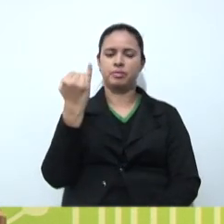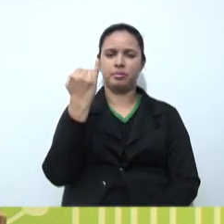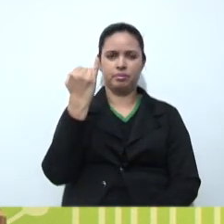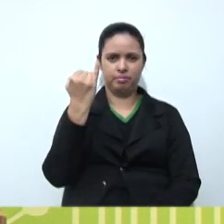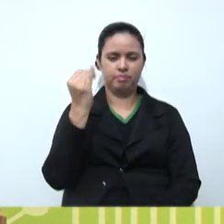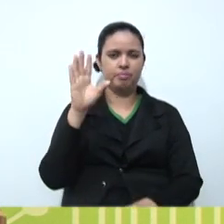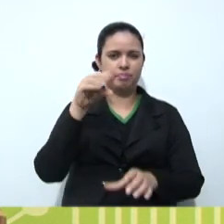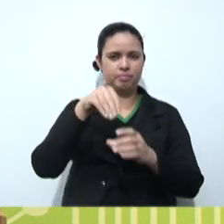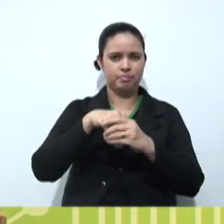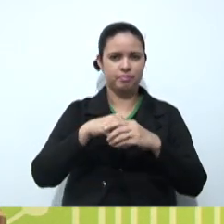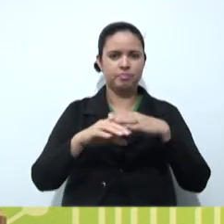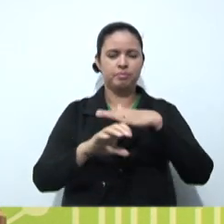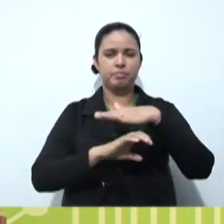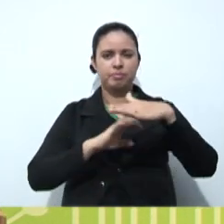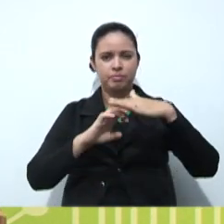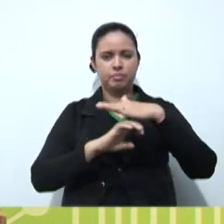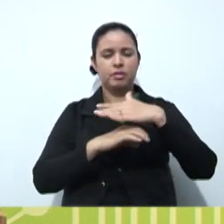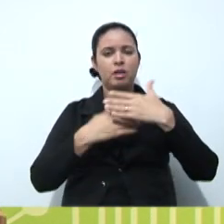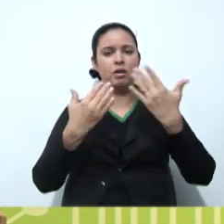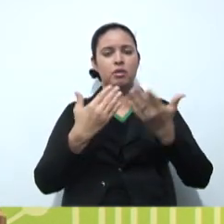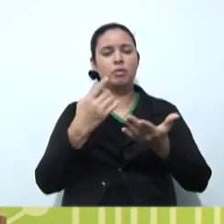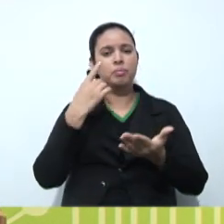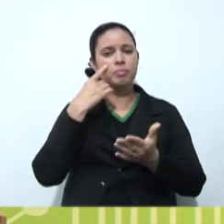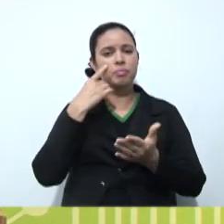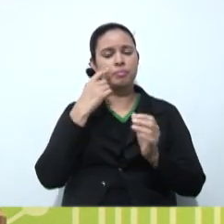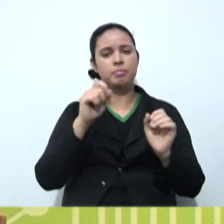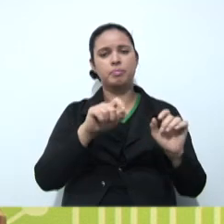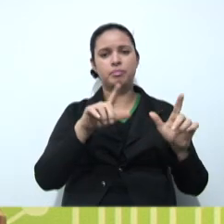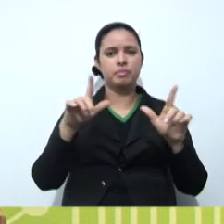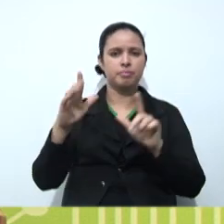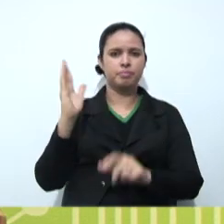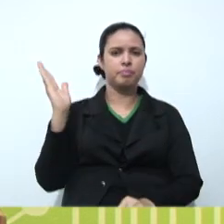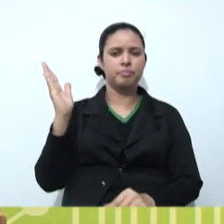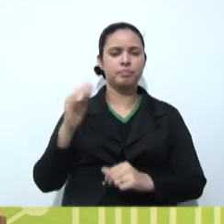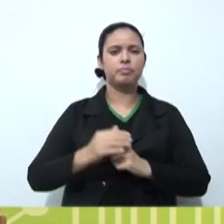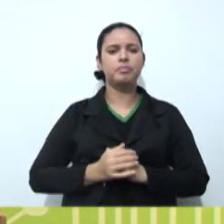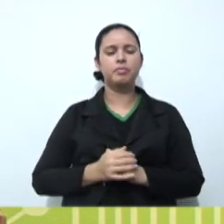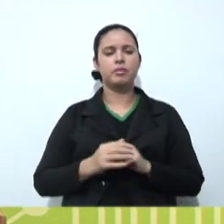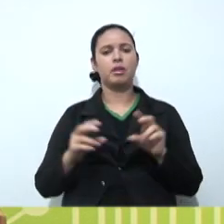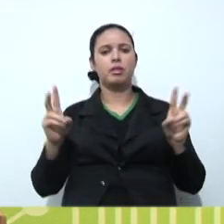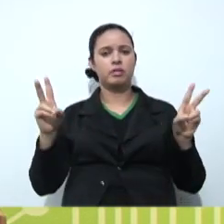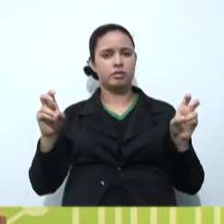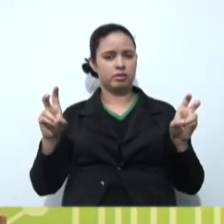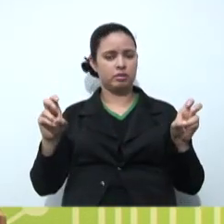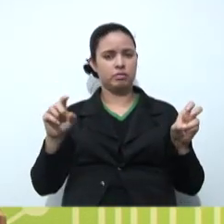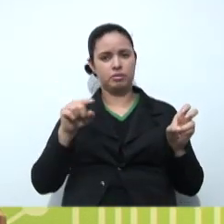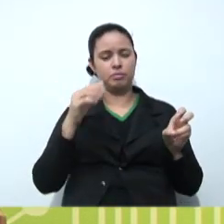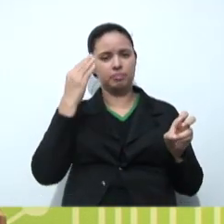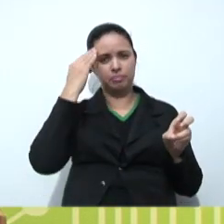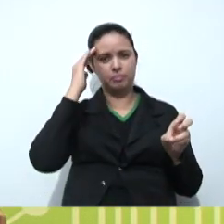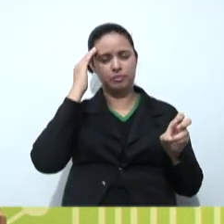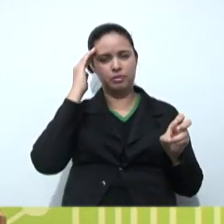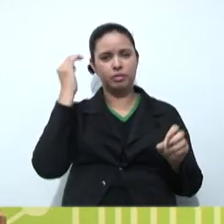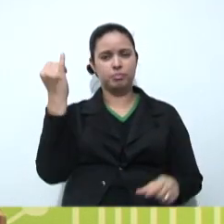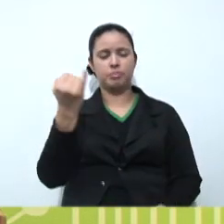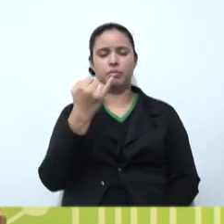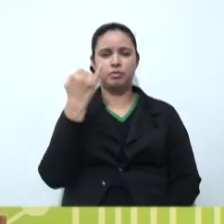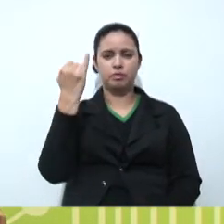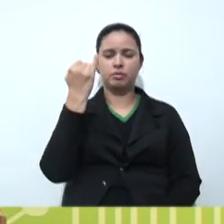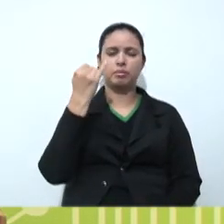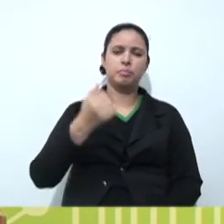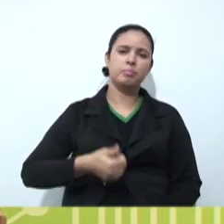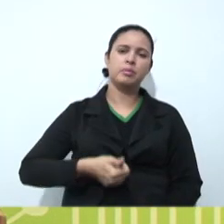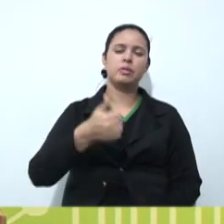na organização. E aí nós vamos ver aqui nos próximos slides, vamos falar tópicos que você vai entender a importância